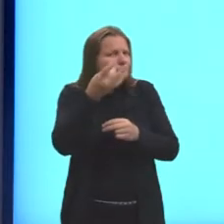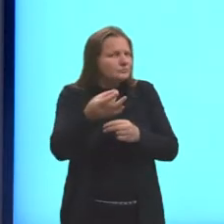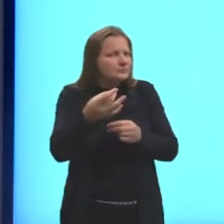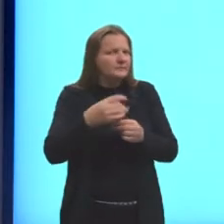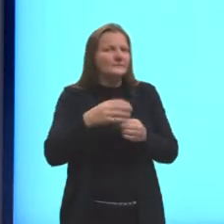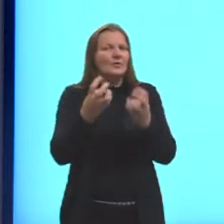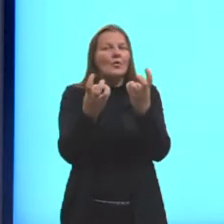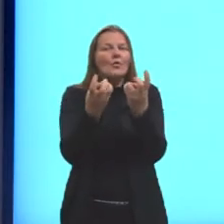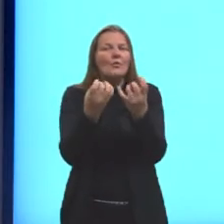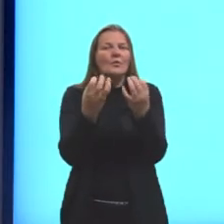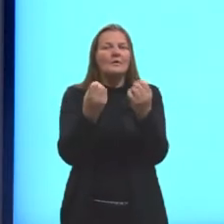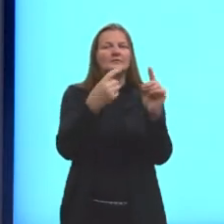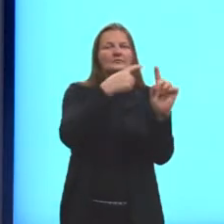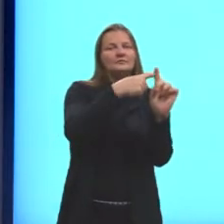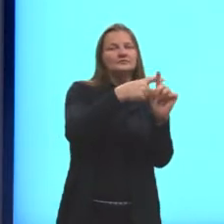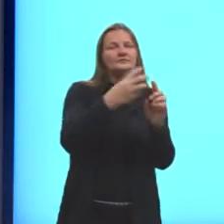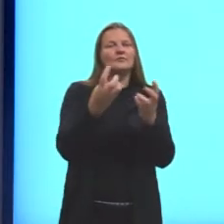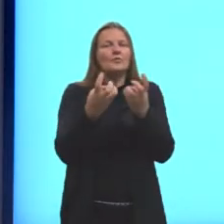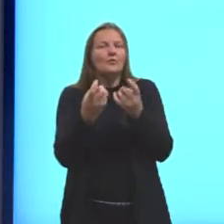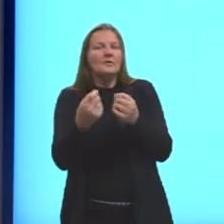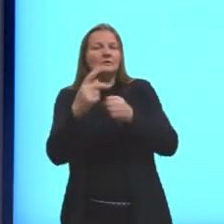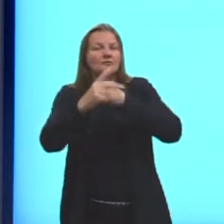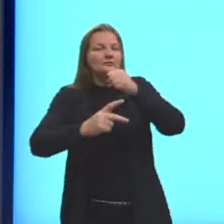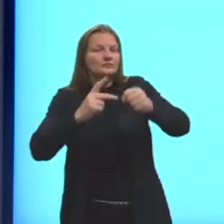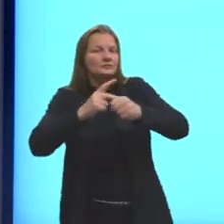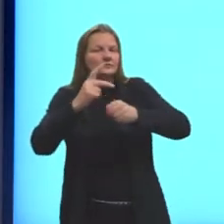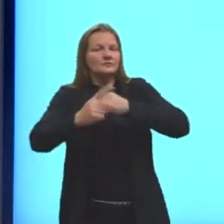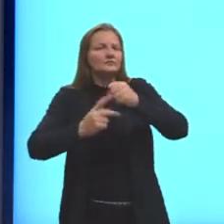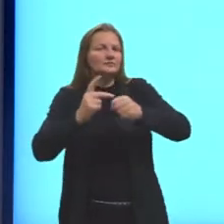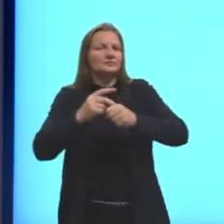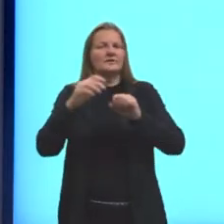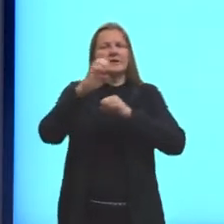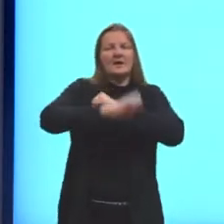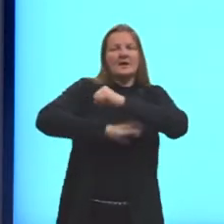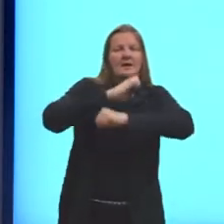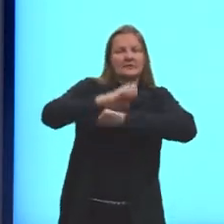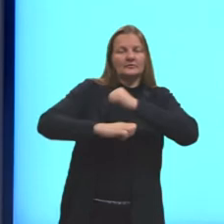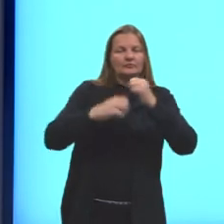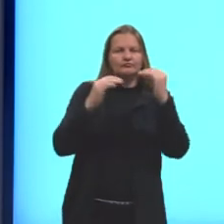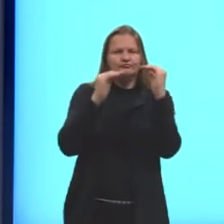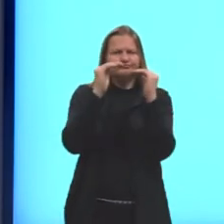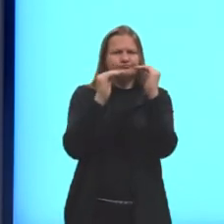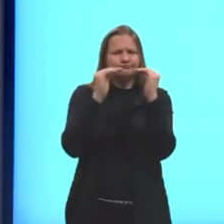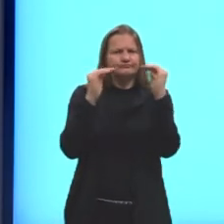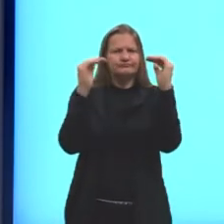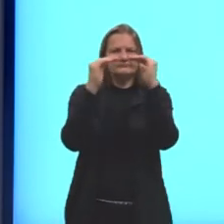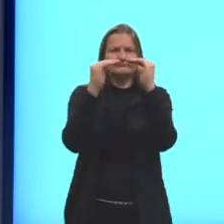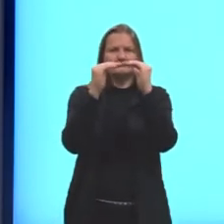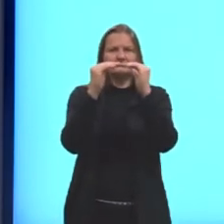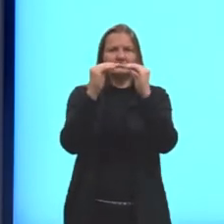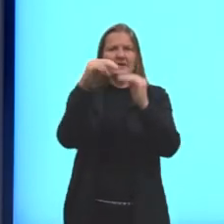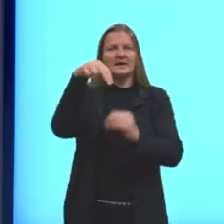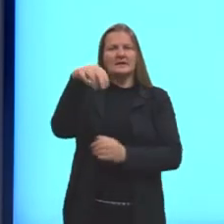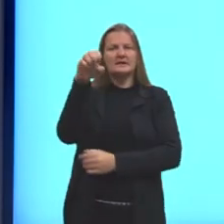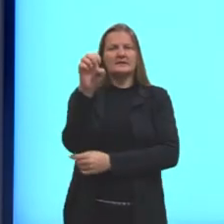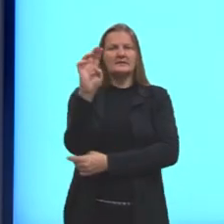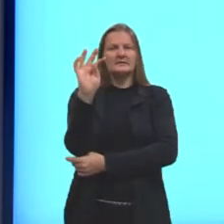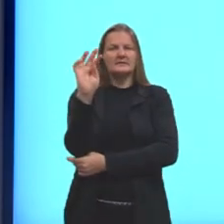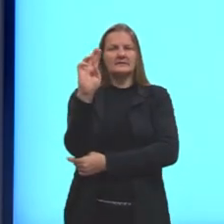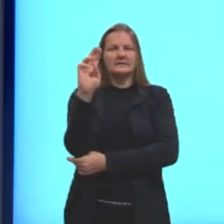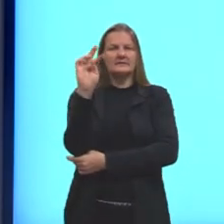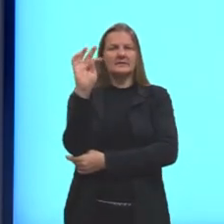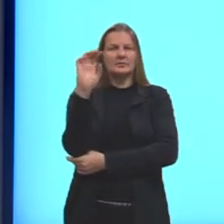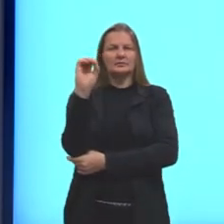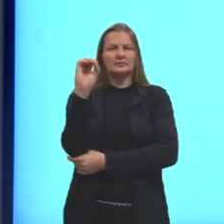tem a mesma quantidade tá de prótons e elétrons vejam que lá antes a gente fez uma representação diferente do